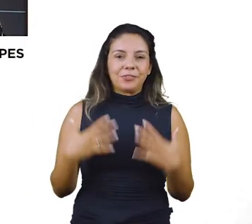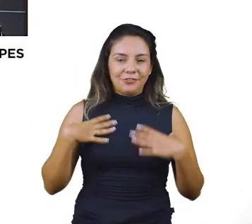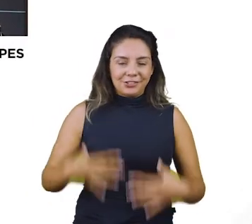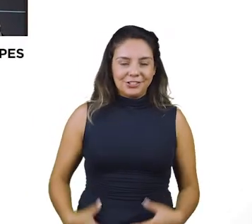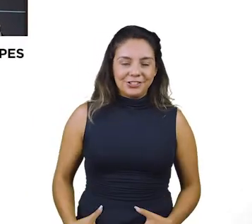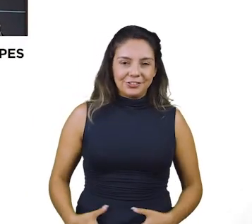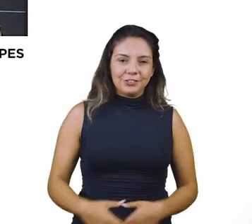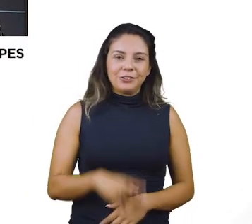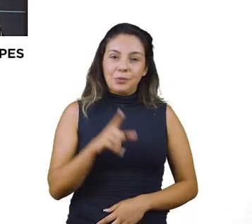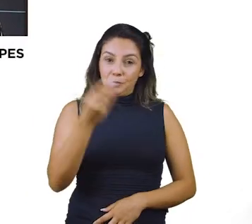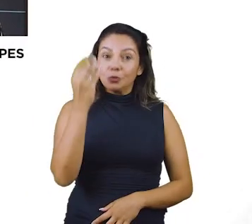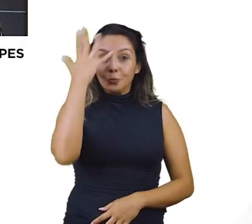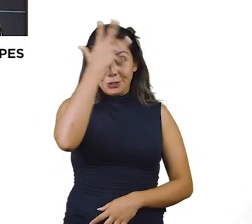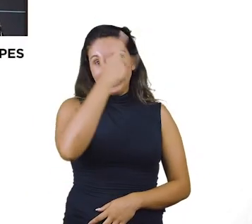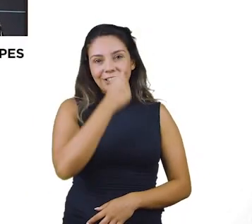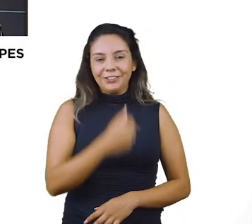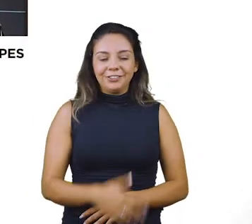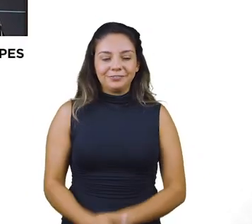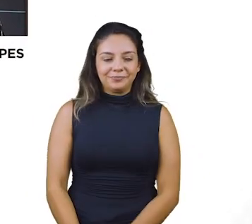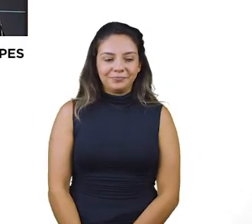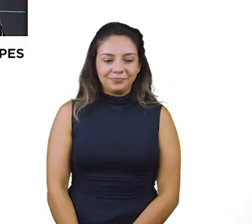valeu a pena, porque é muito bonito.